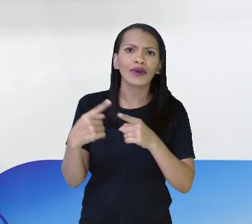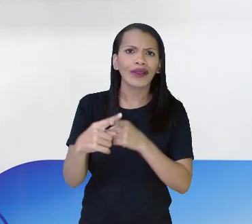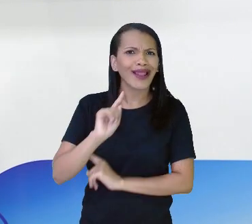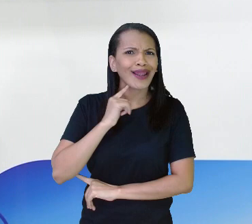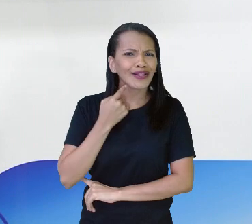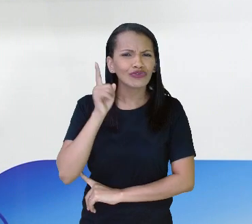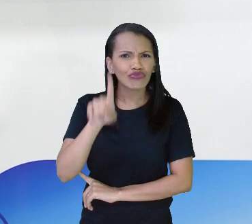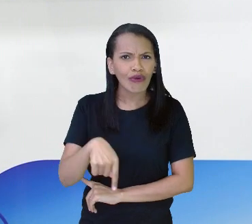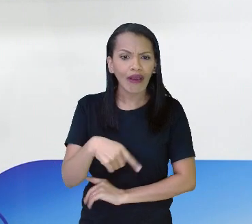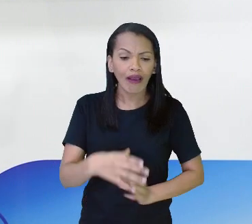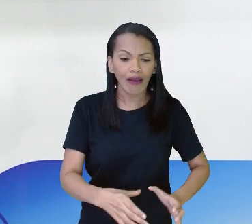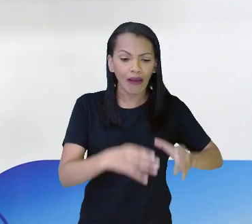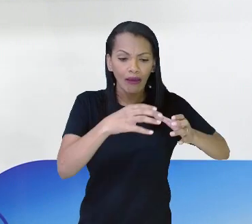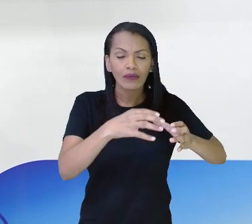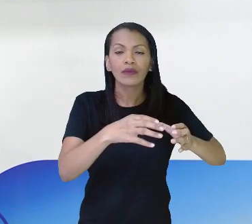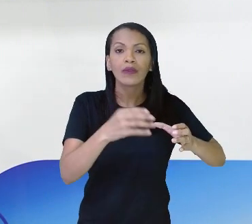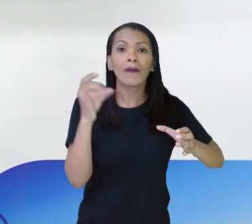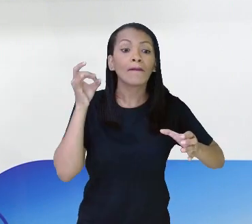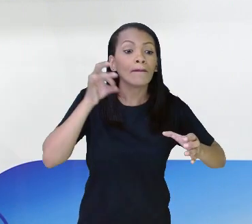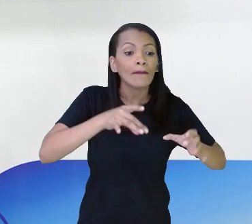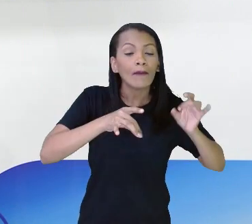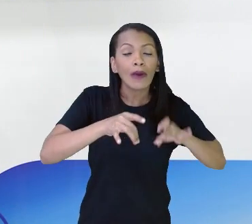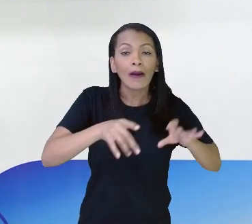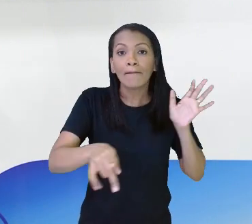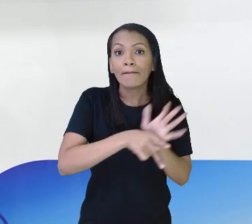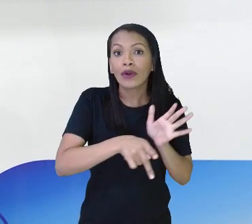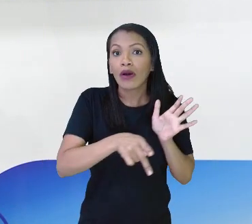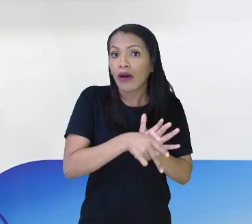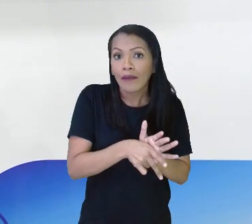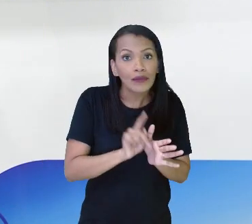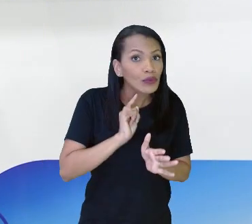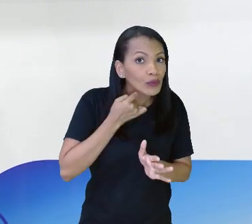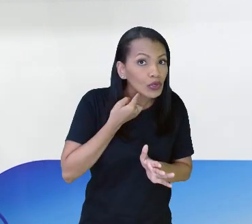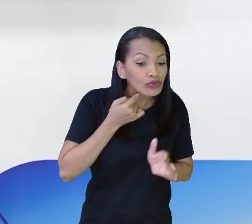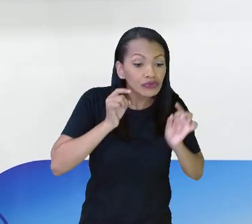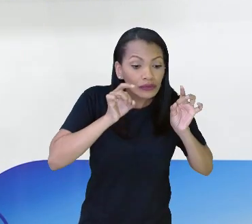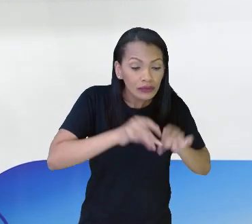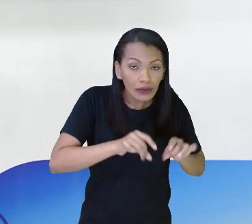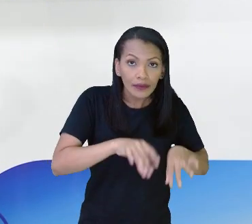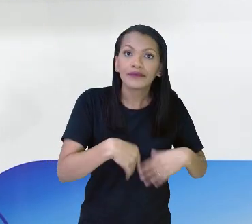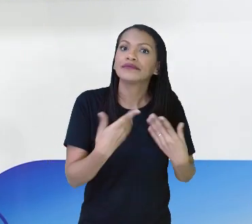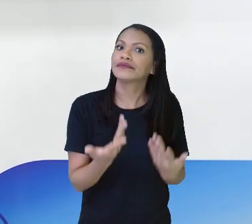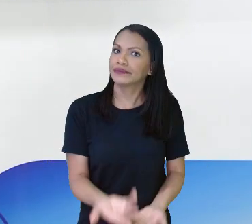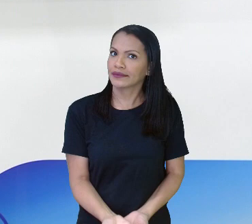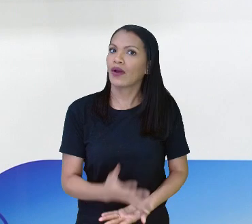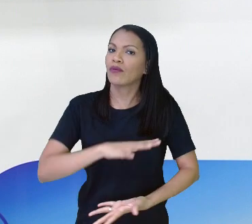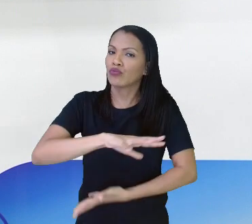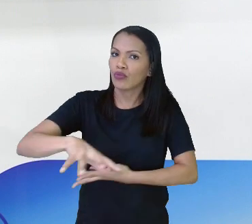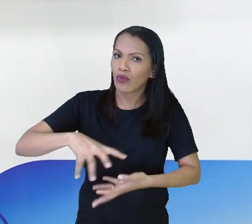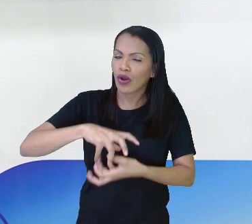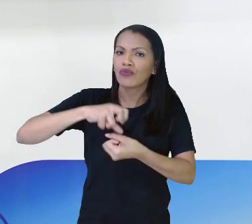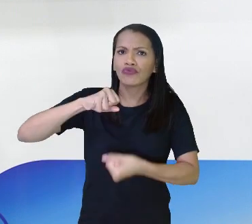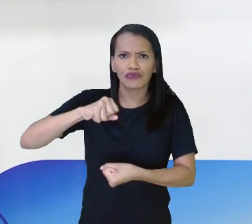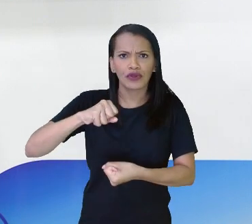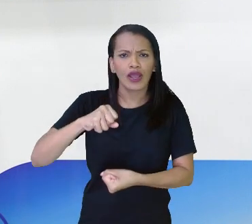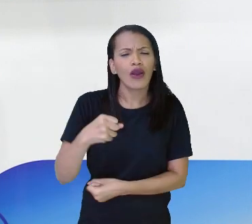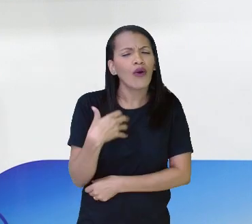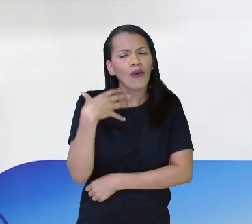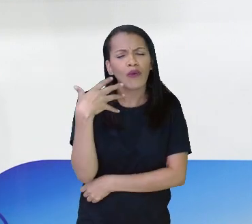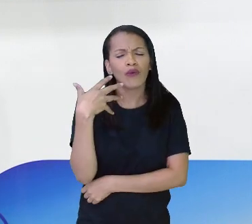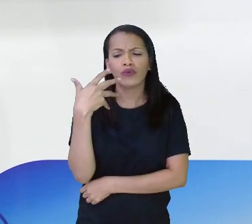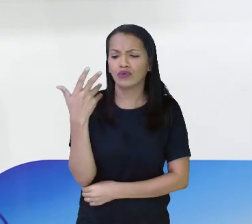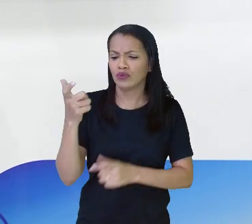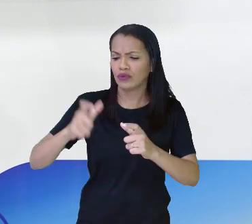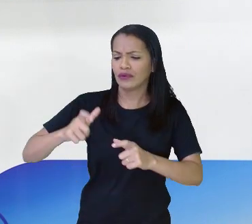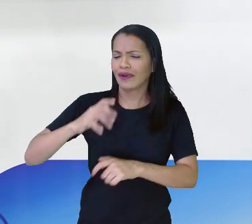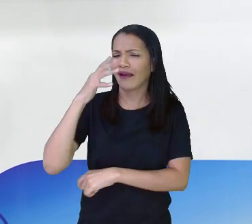notícia, ela já vai mexer com a gente no lado social, sustentabilidade. Será um lugar tão lindo que é o arquipélago de Fernando